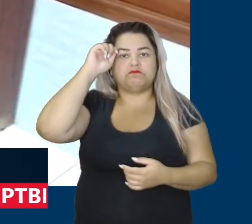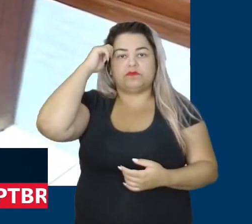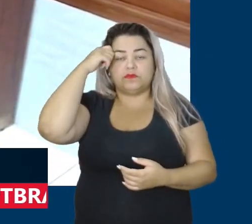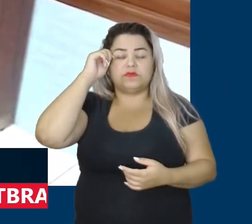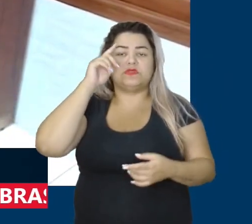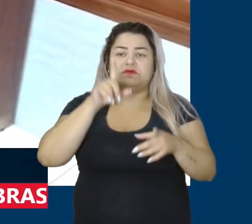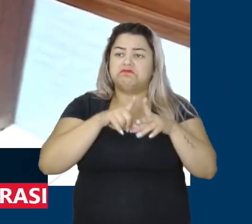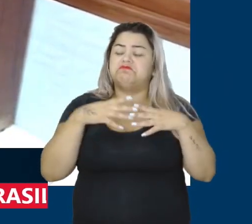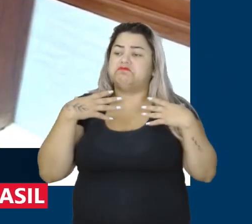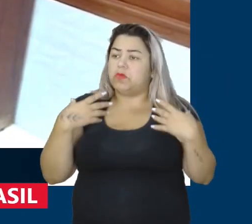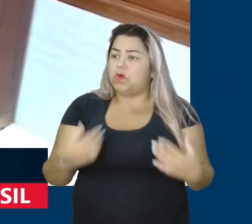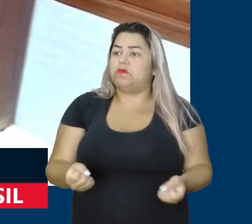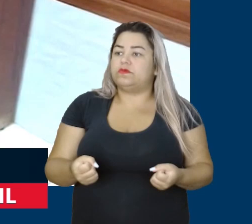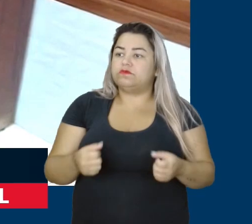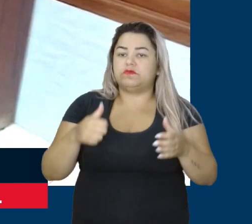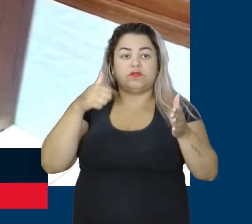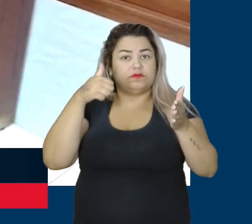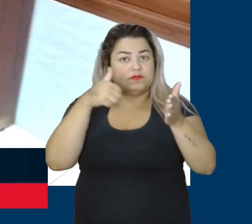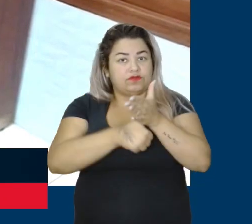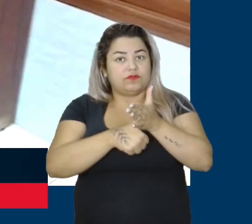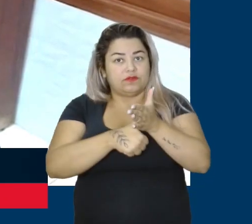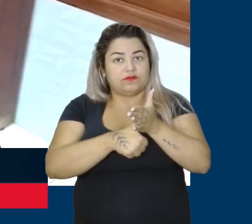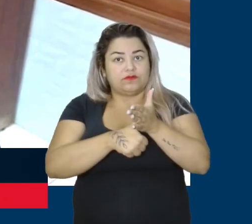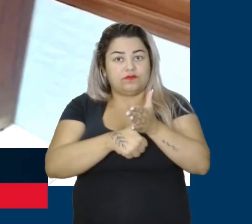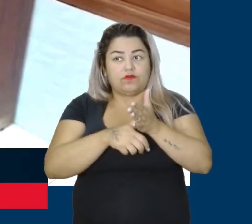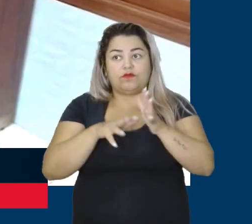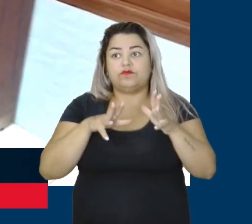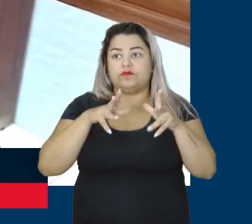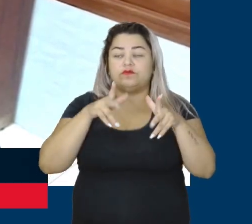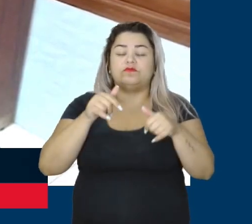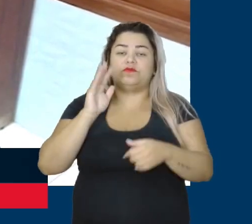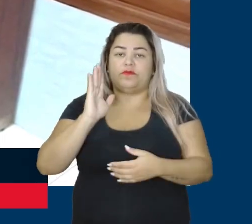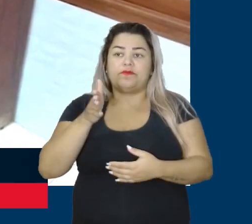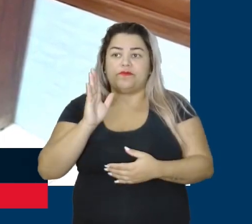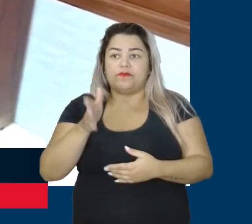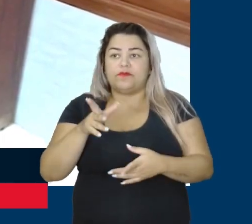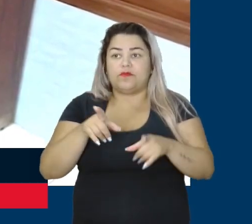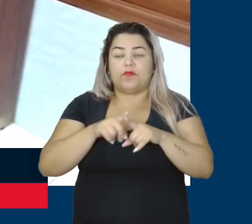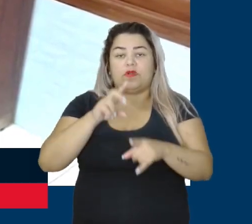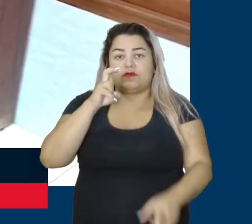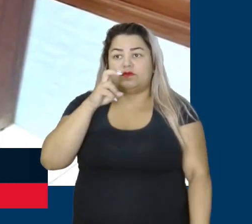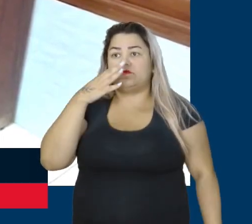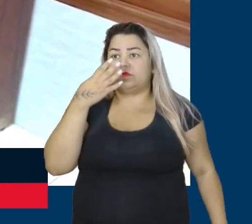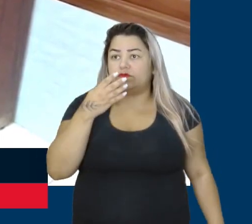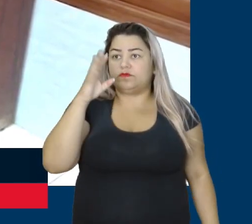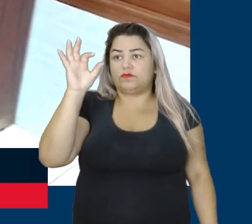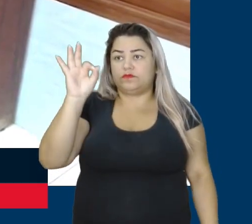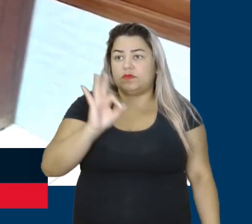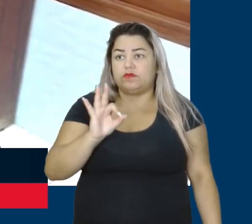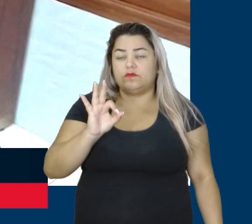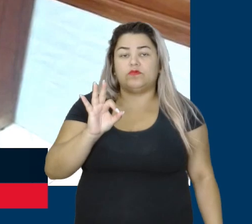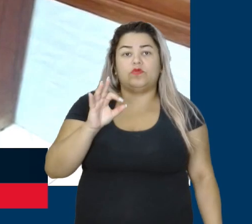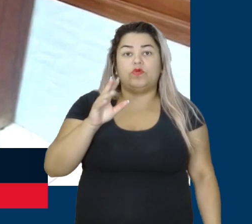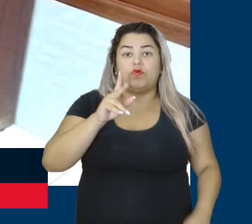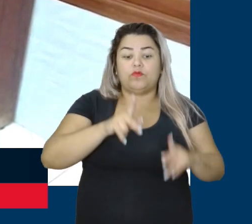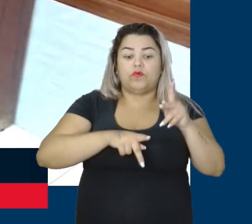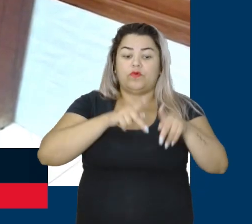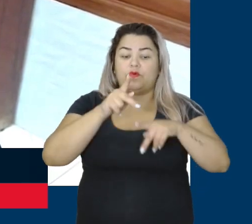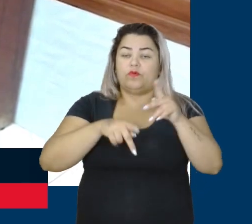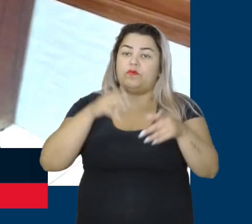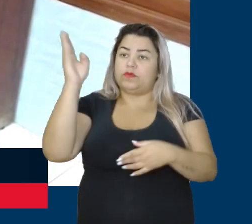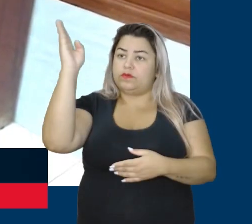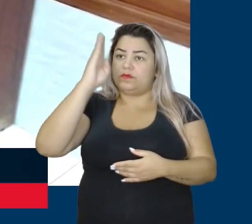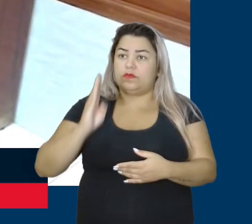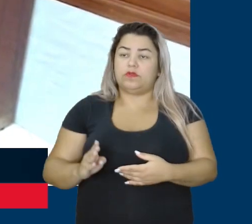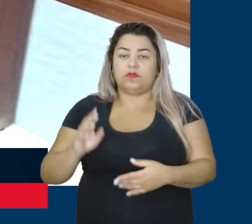inclusive, a sua identidade. Por isso que hoje nós chegamos já a 54% do povo brasileiro que assume